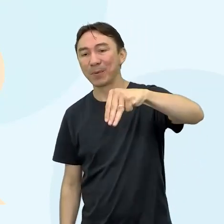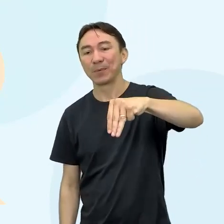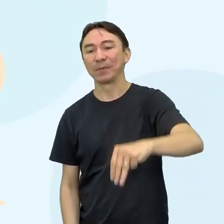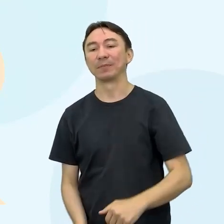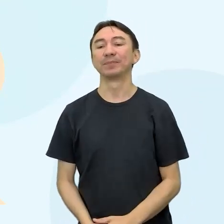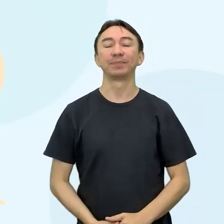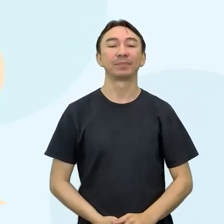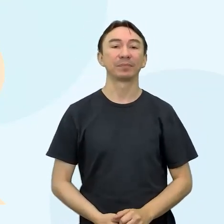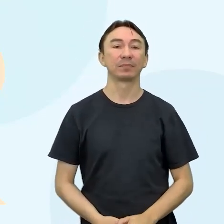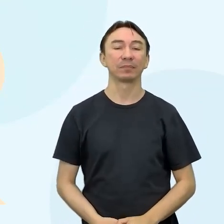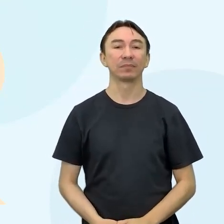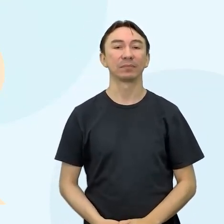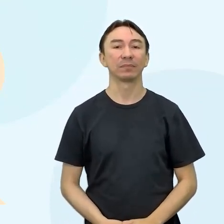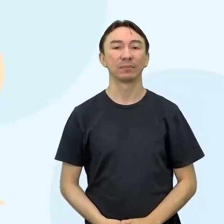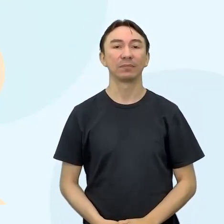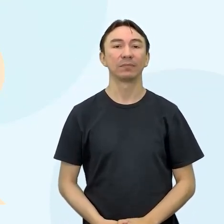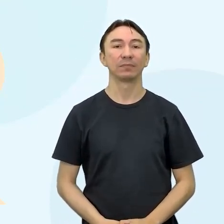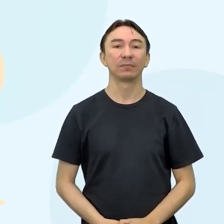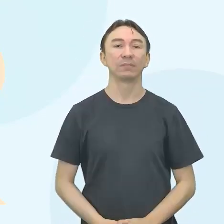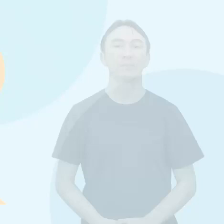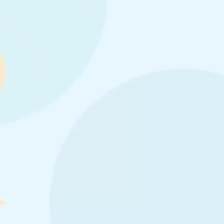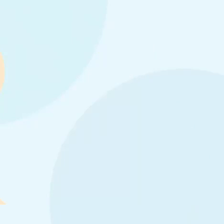chat.